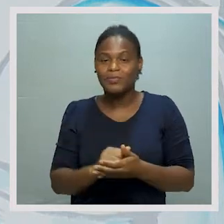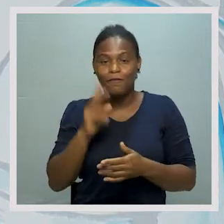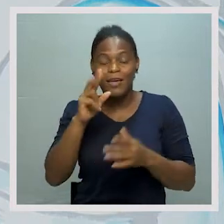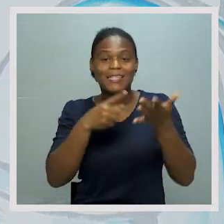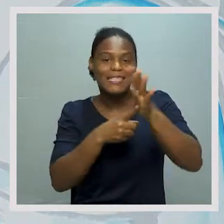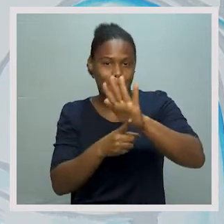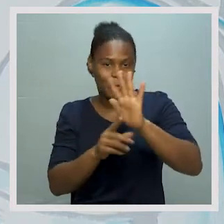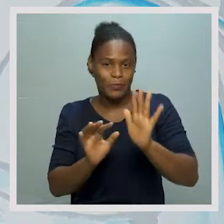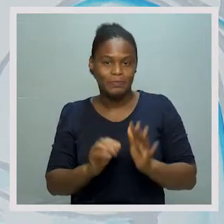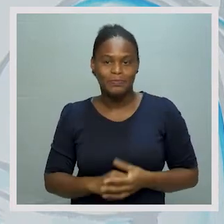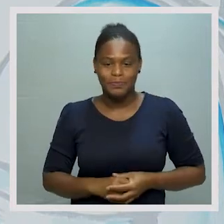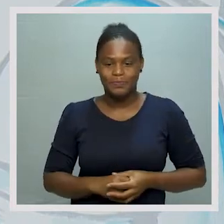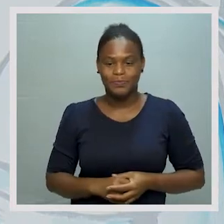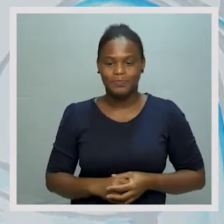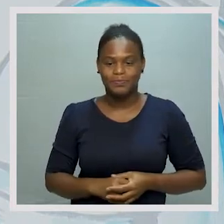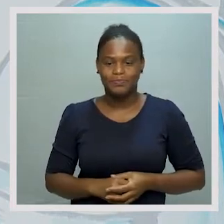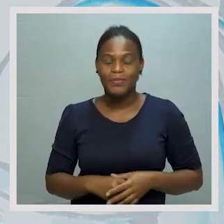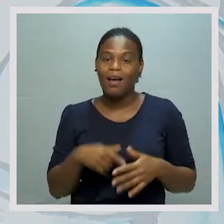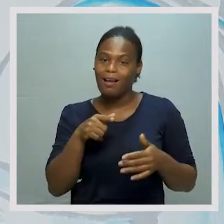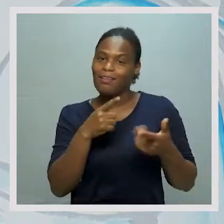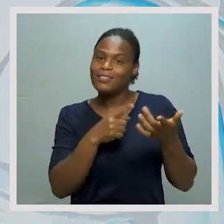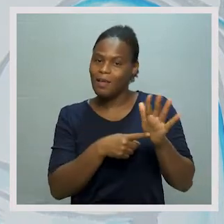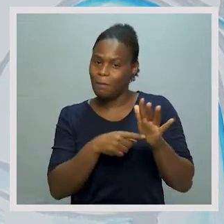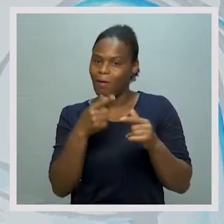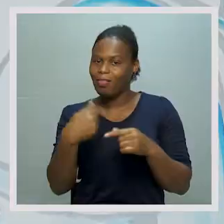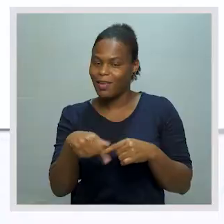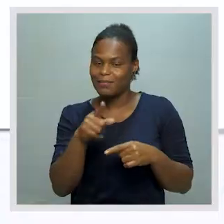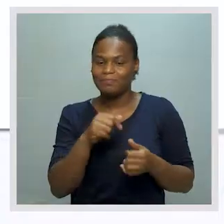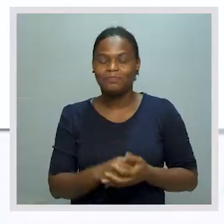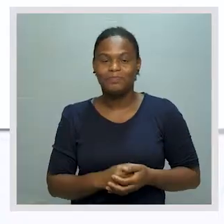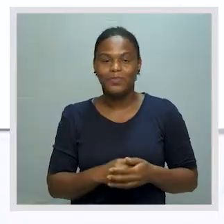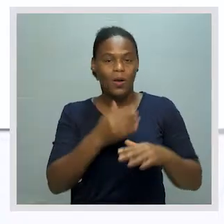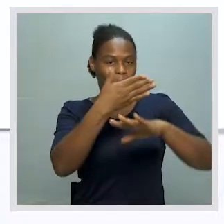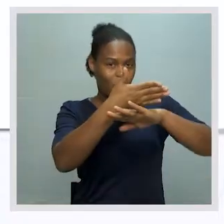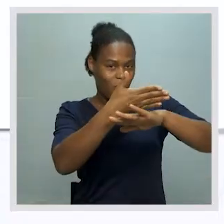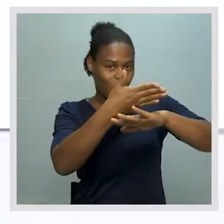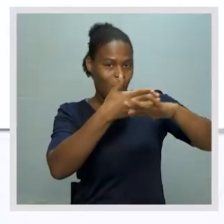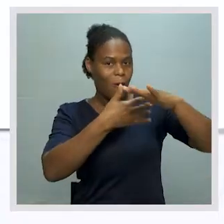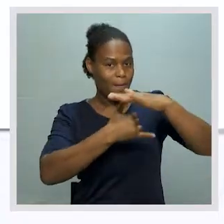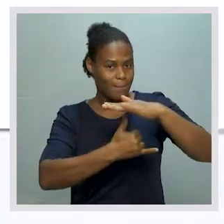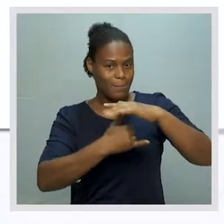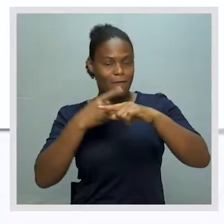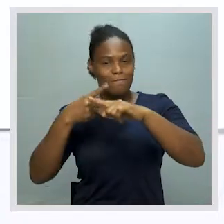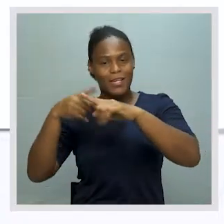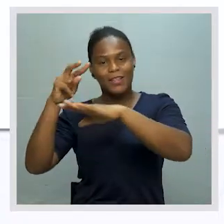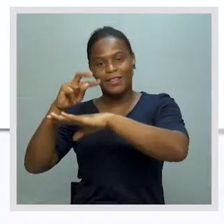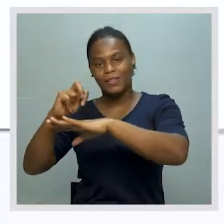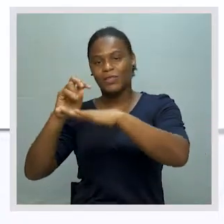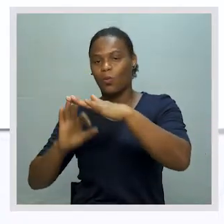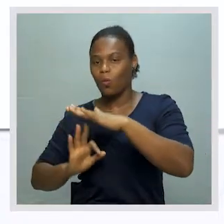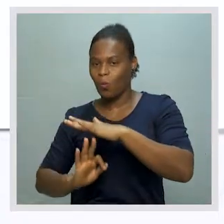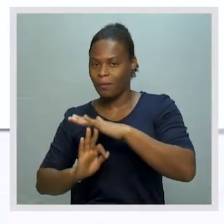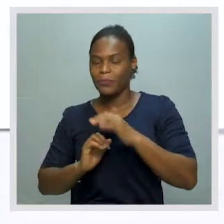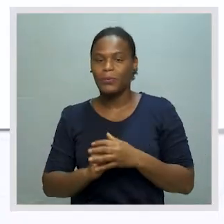um exemplo. No nosso exemplo, nós temos 1/2 vezes